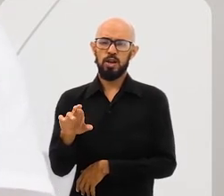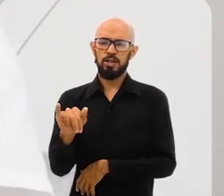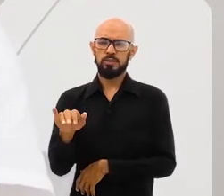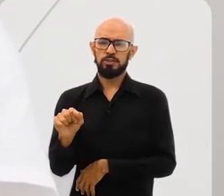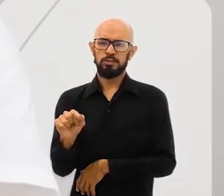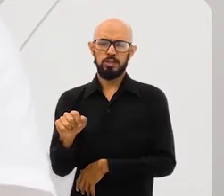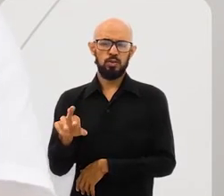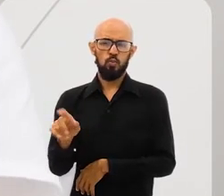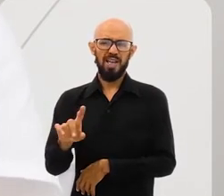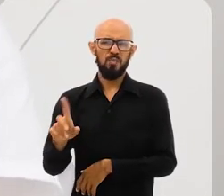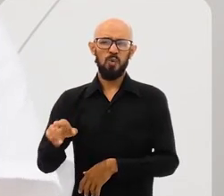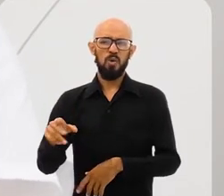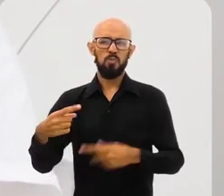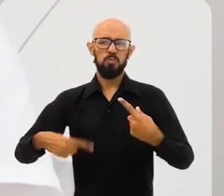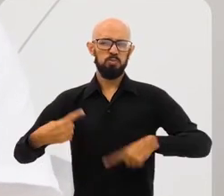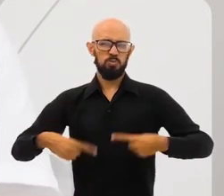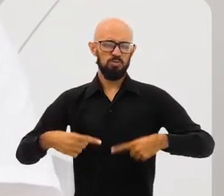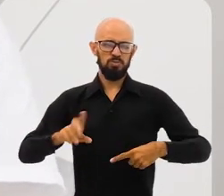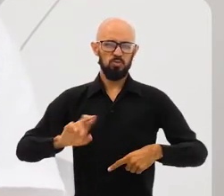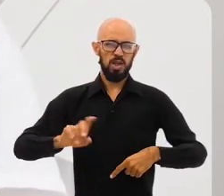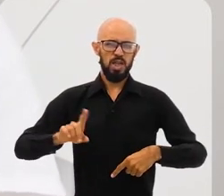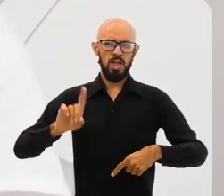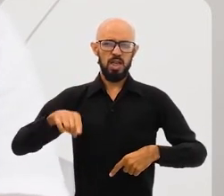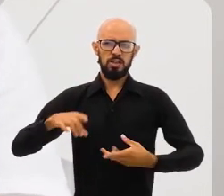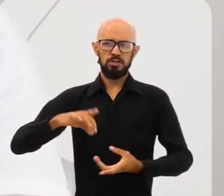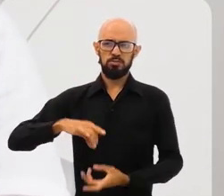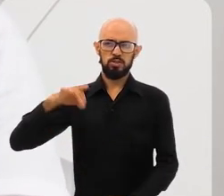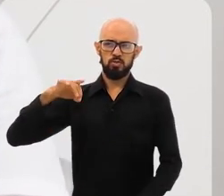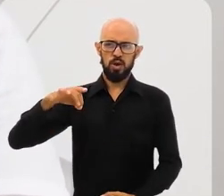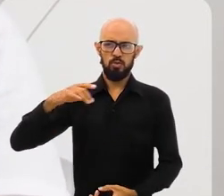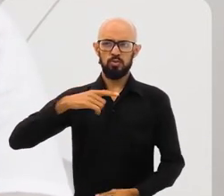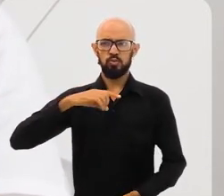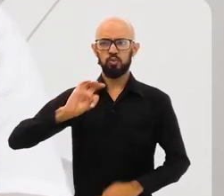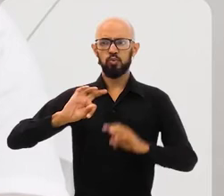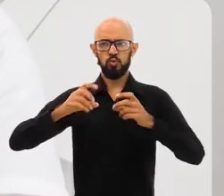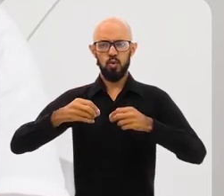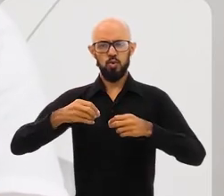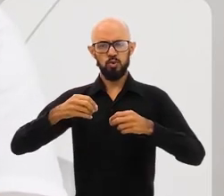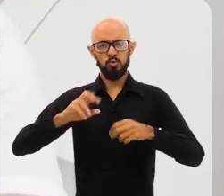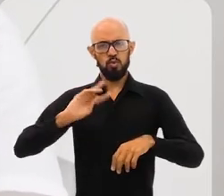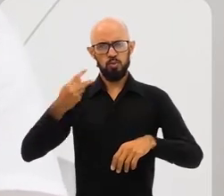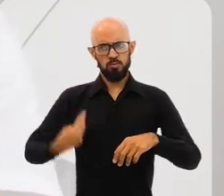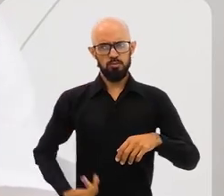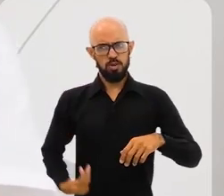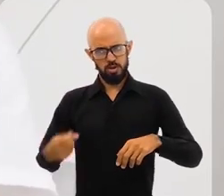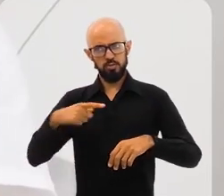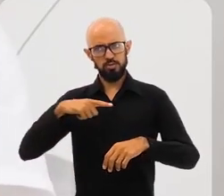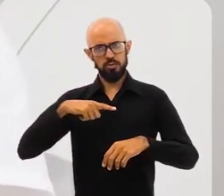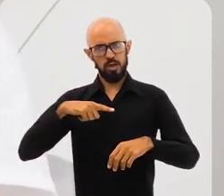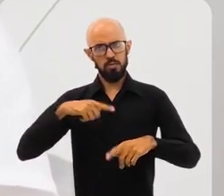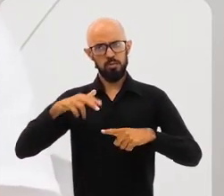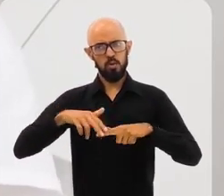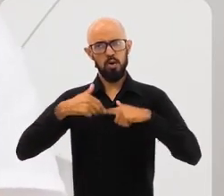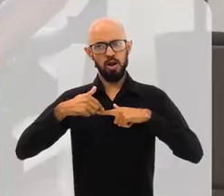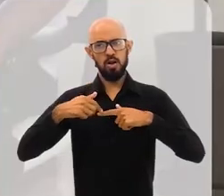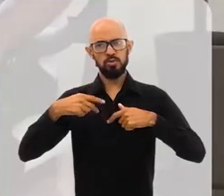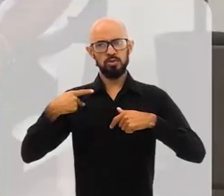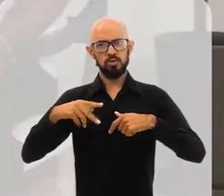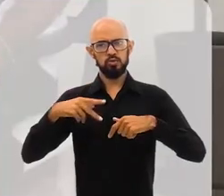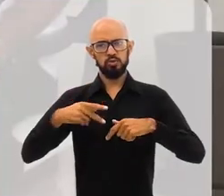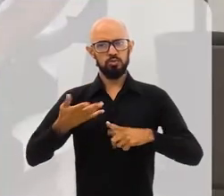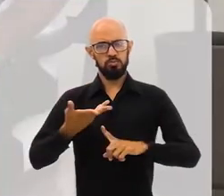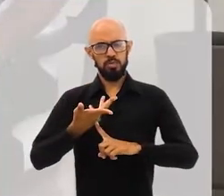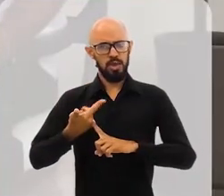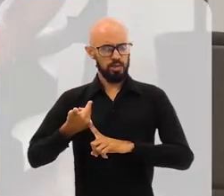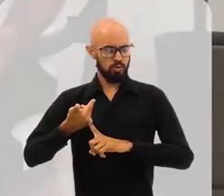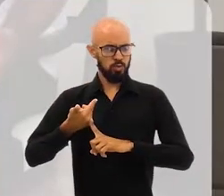as pessoas acabam pensando mas o métricas espiritual todo ser humano ele tá aonde ele tá devido a seus méritos efeitos Bom